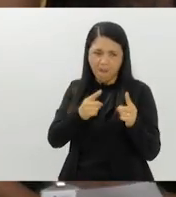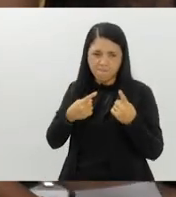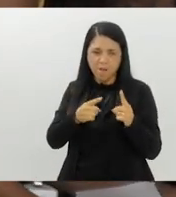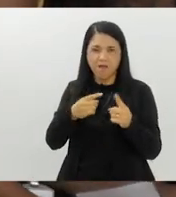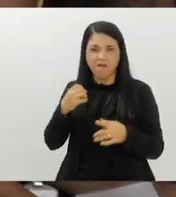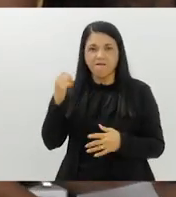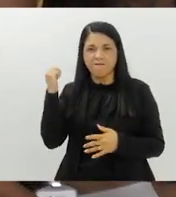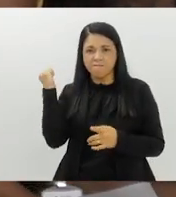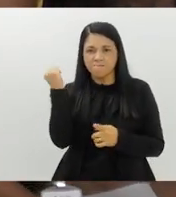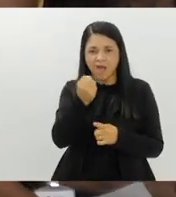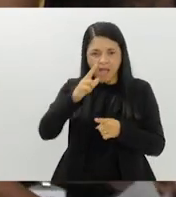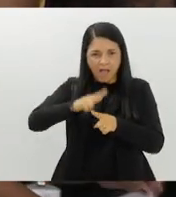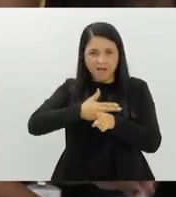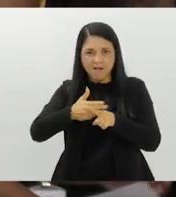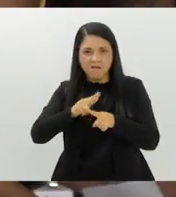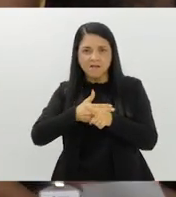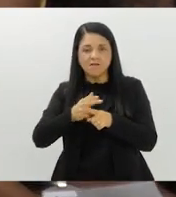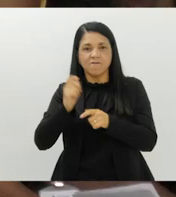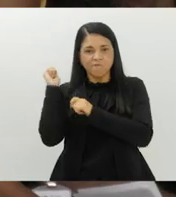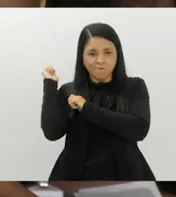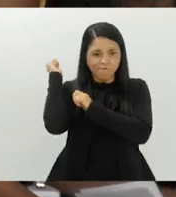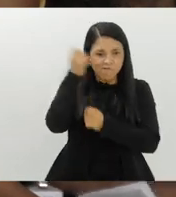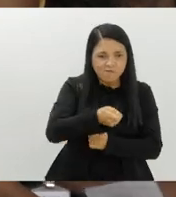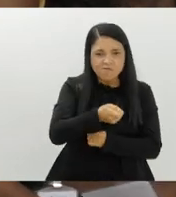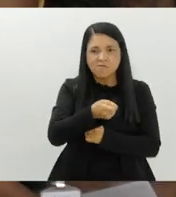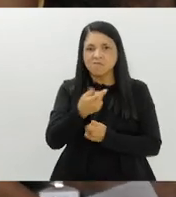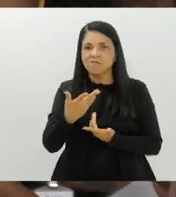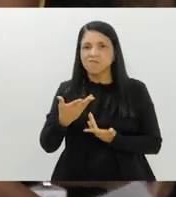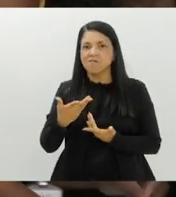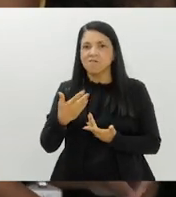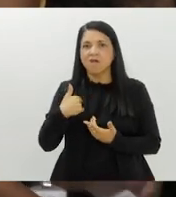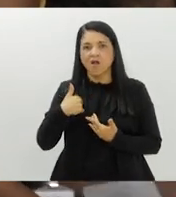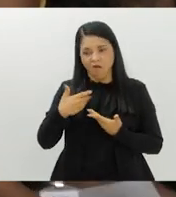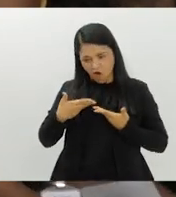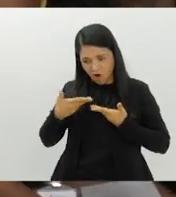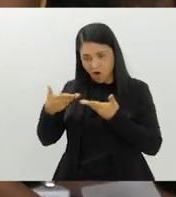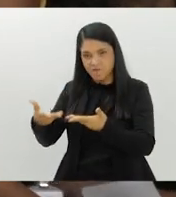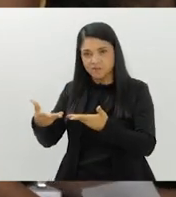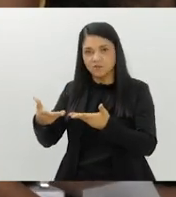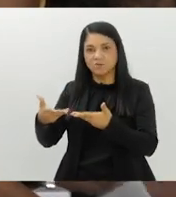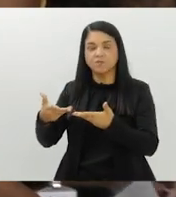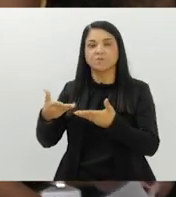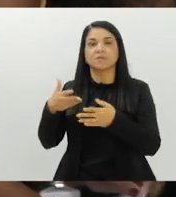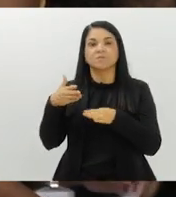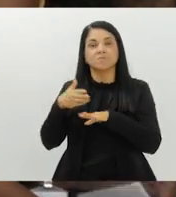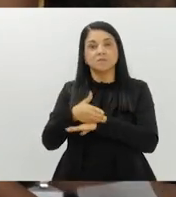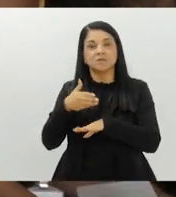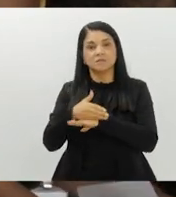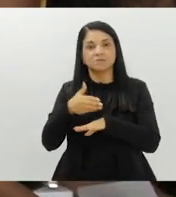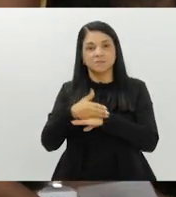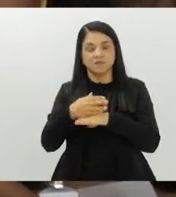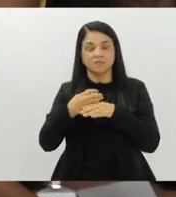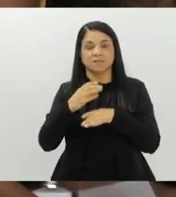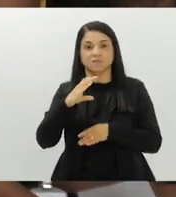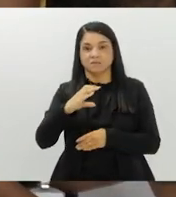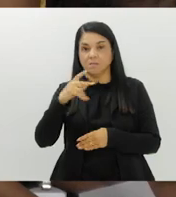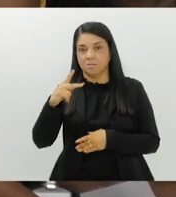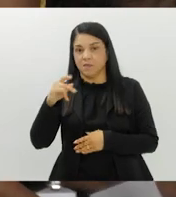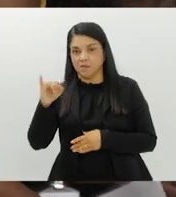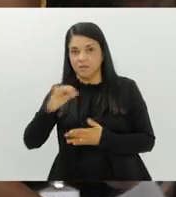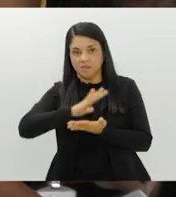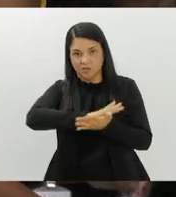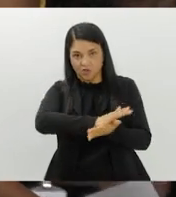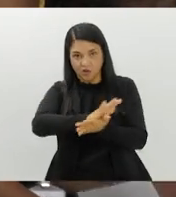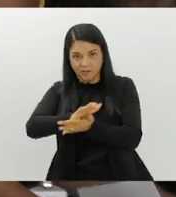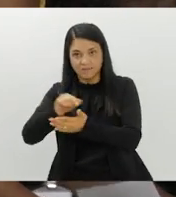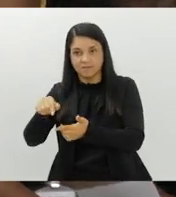facão, foice. Inclusive, eu fui convidado a participar da CPI da intolerância, participei,